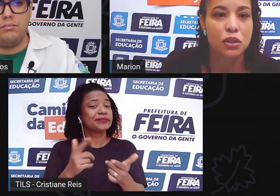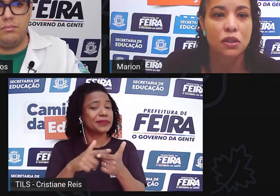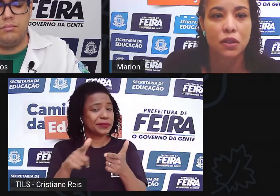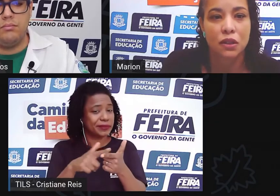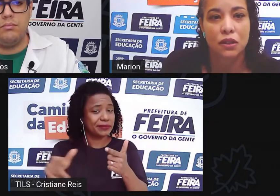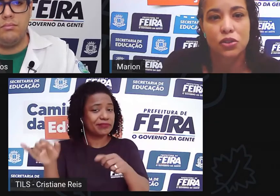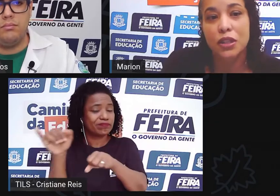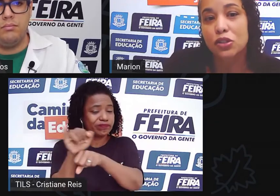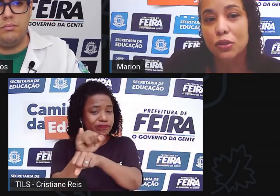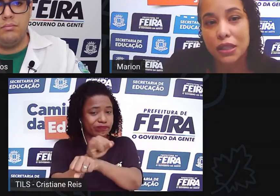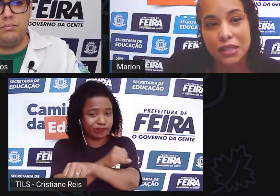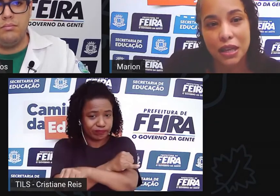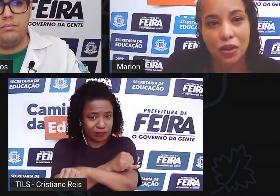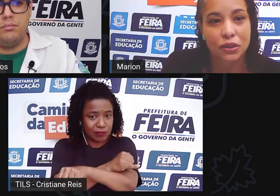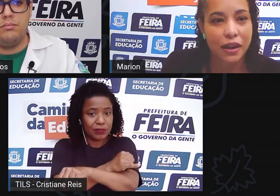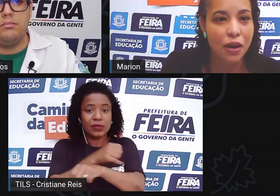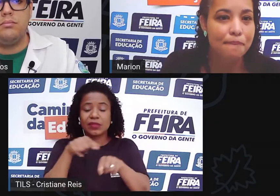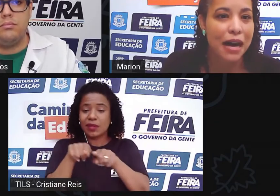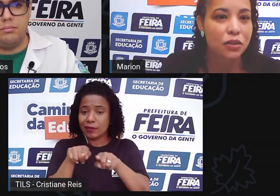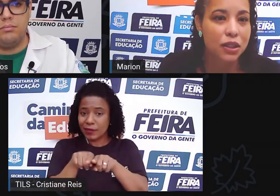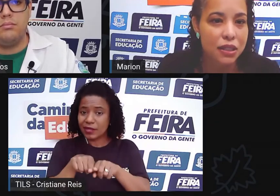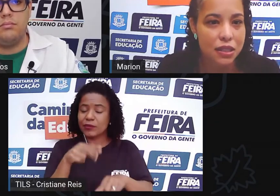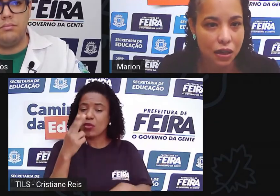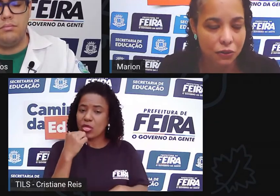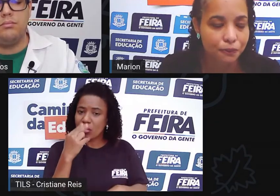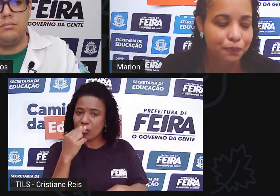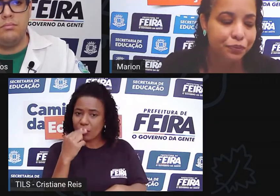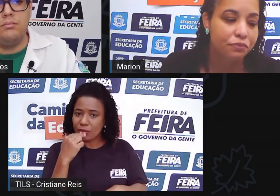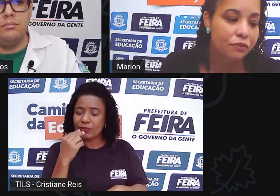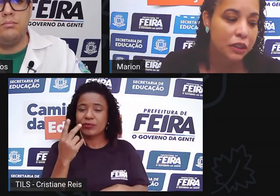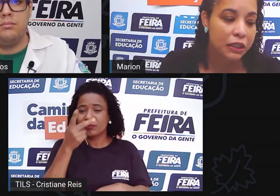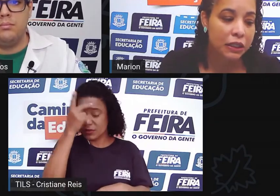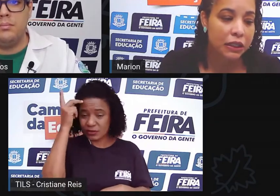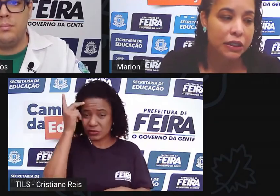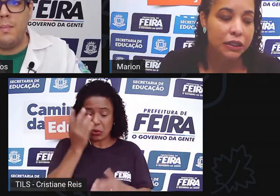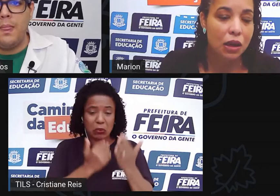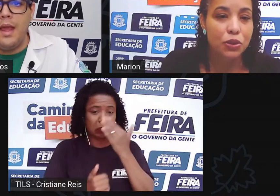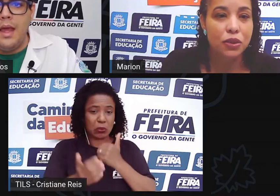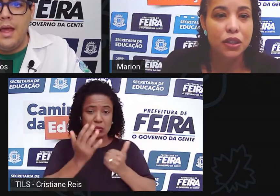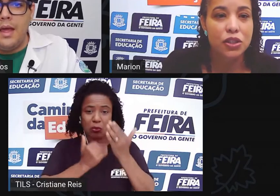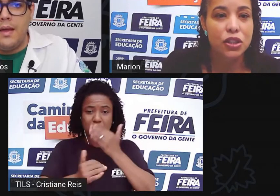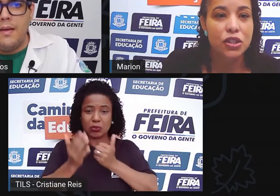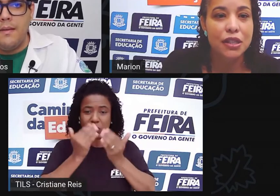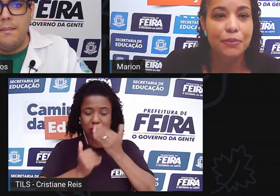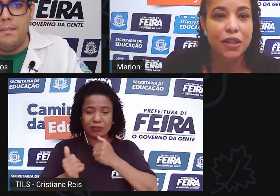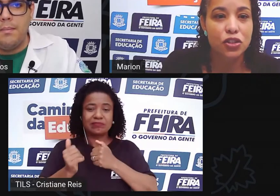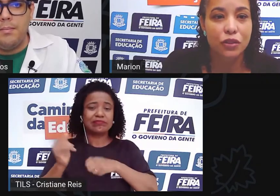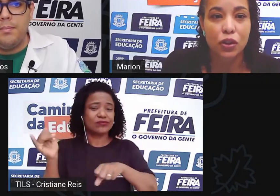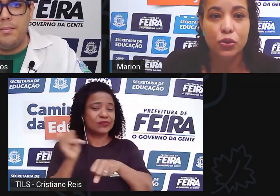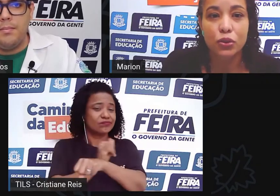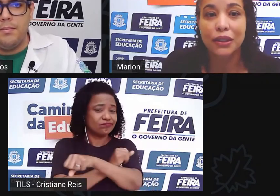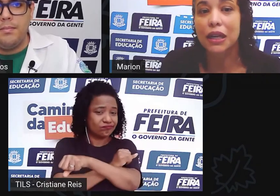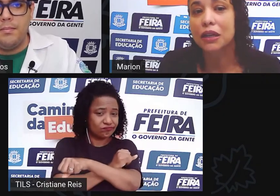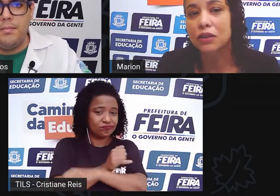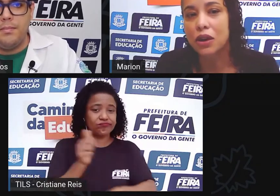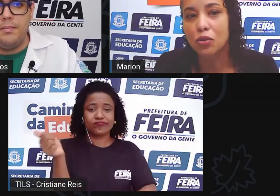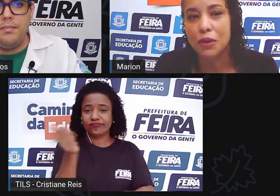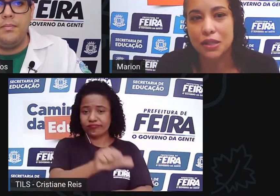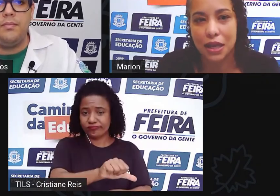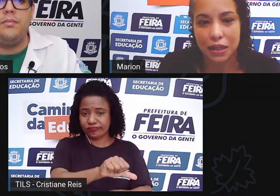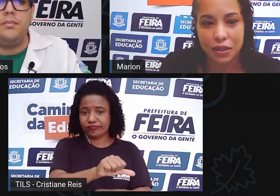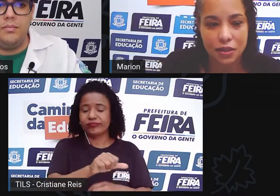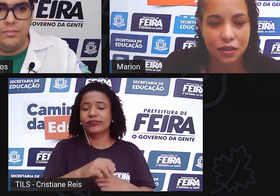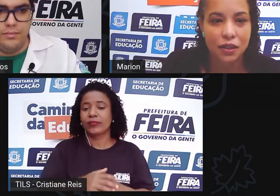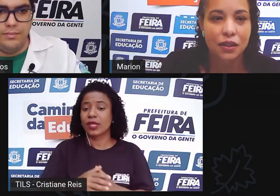tipo de desnutrição, né, uma má nutrição. Uhum. Então, é muito triste a gente saber que a gente evoluiu tanto em